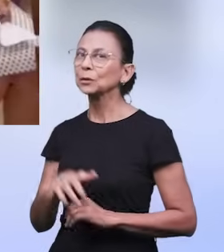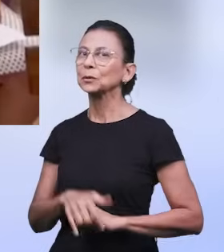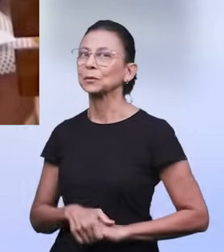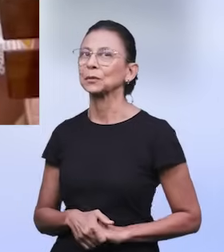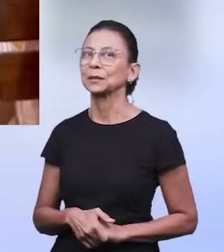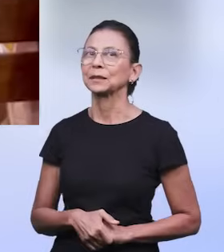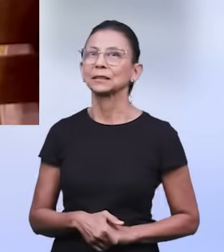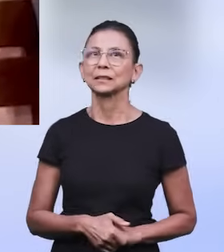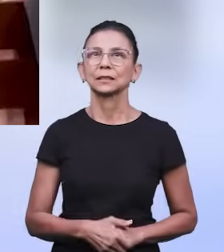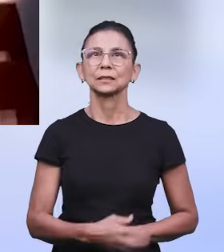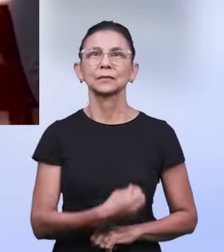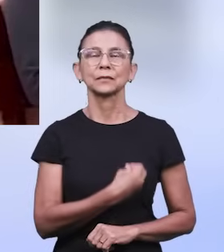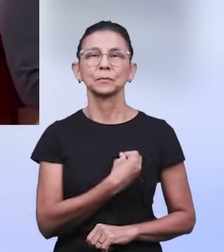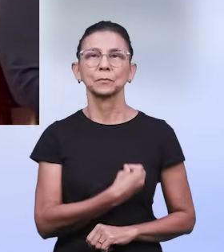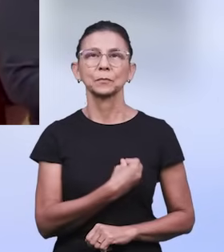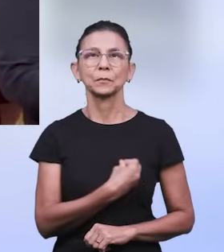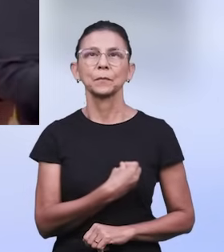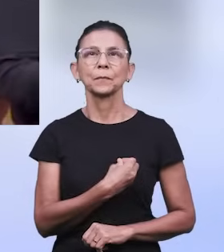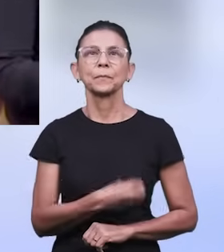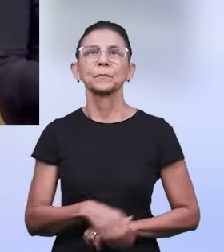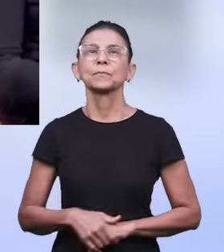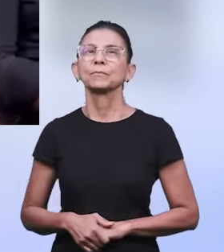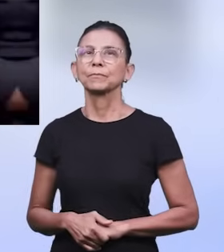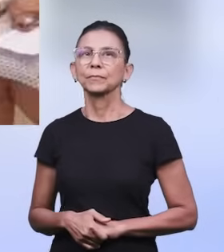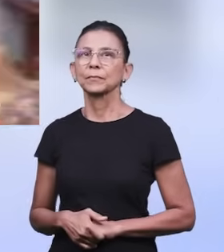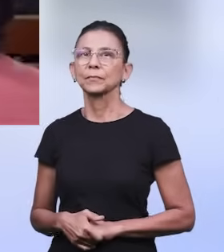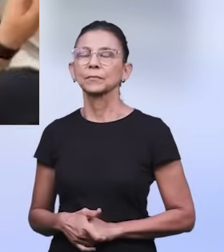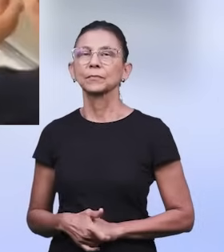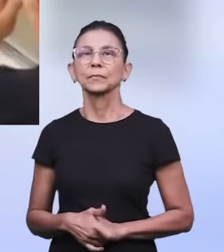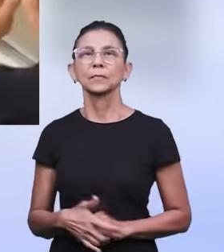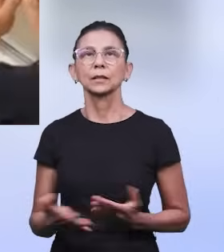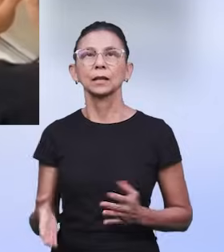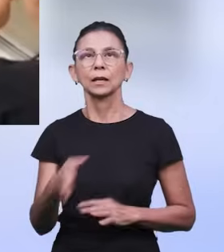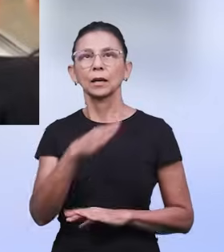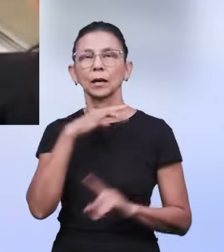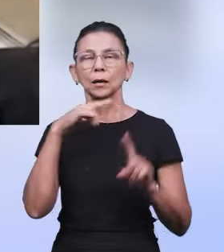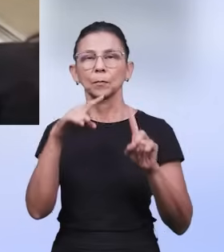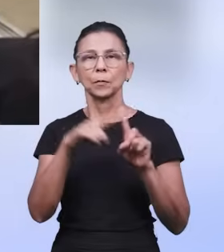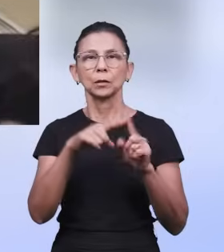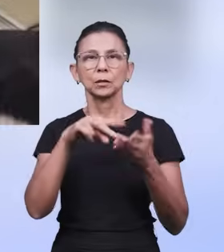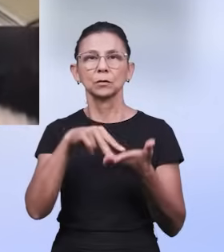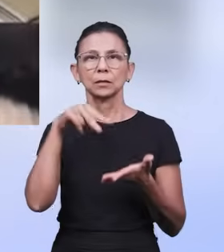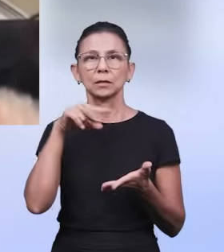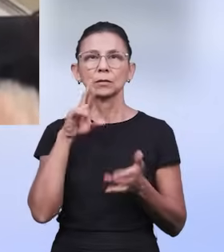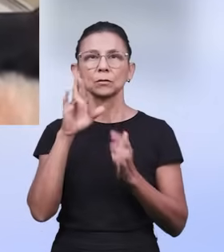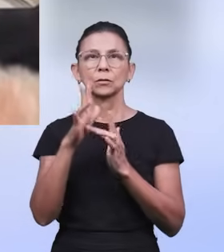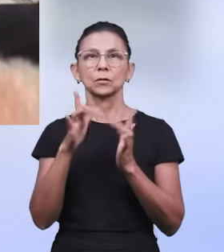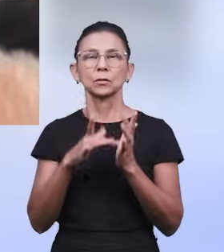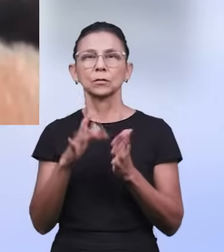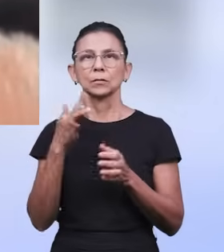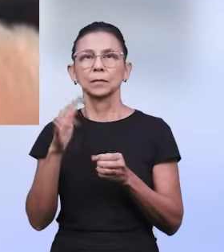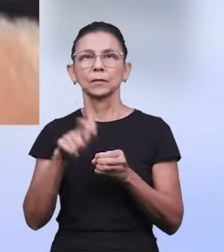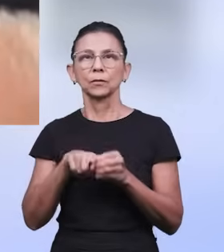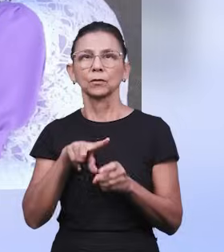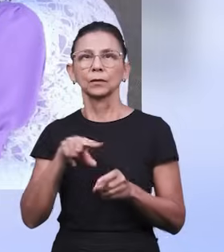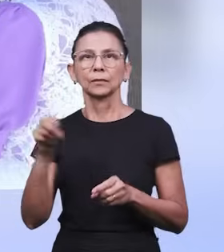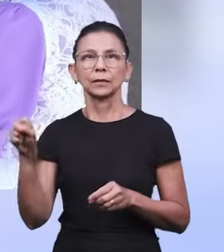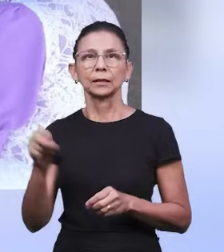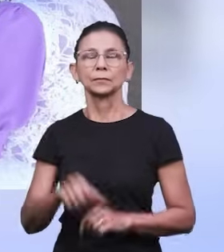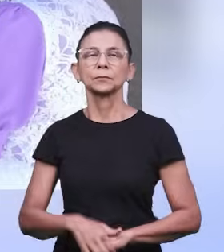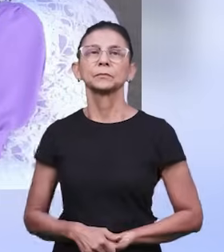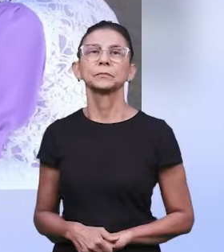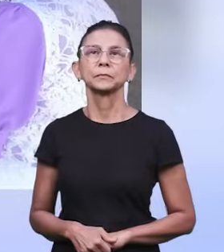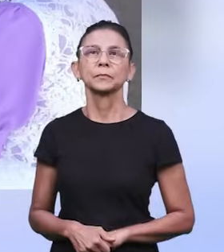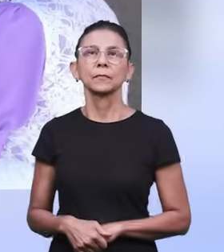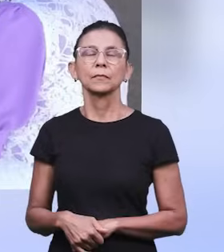que viveram esse momento solene de anúncio da morte, da ressurreição e da breve volta do Senhor Jesus.